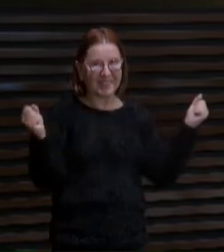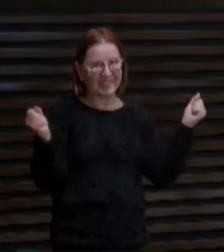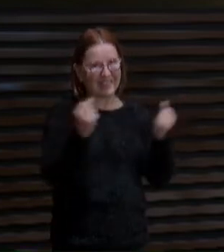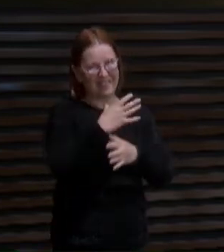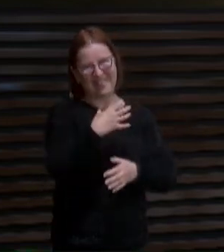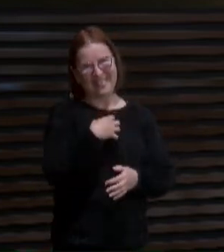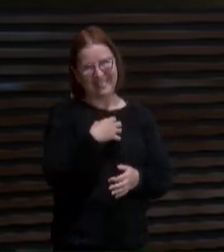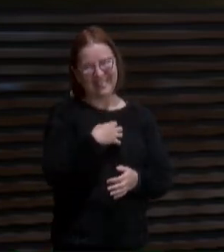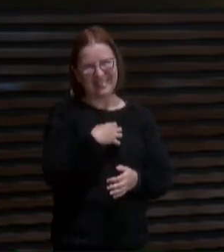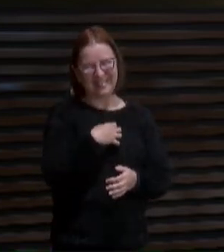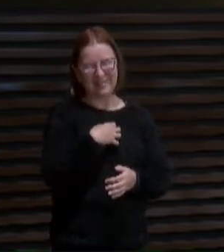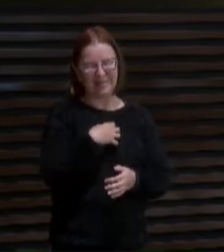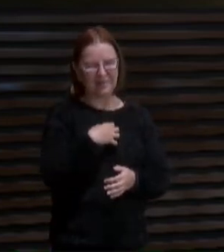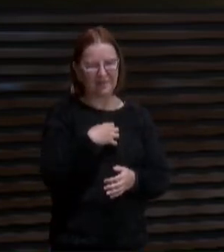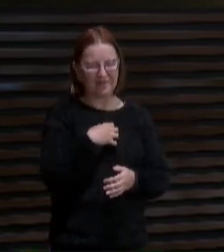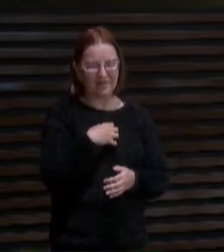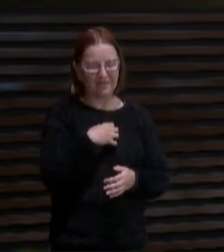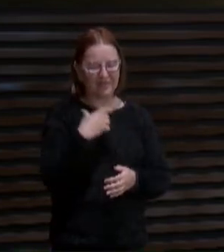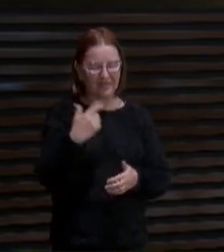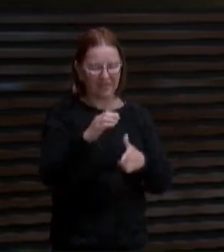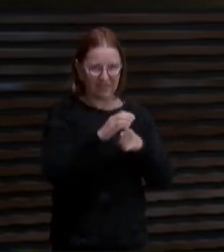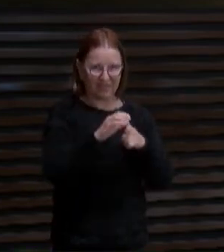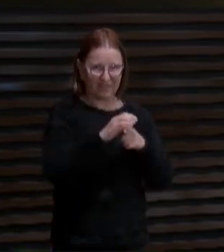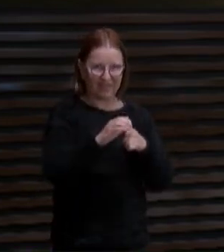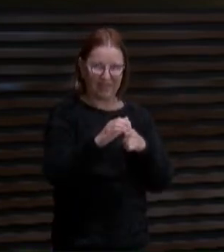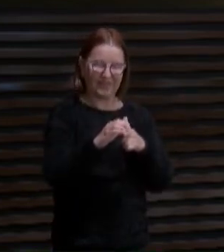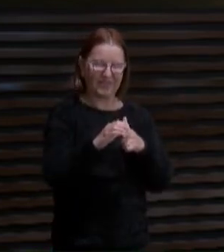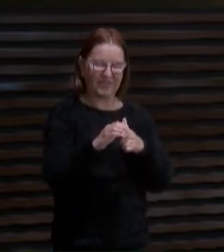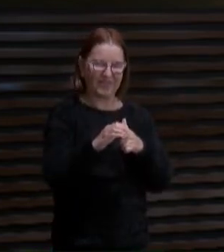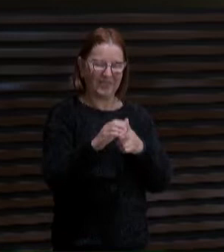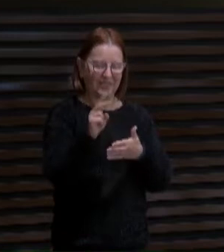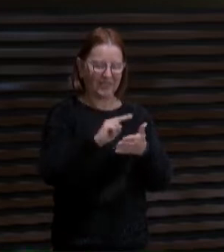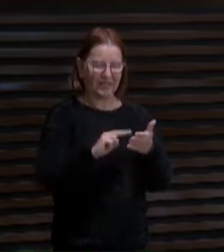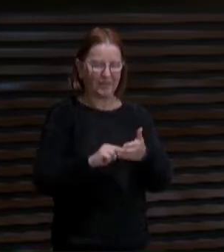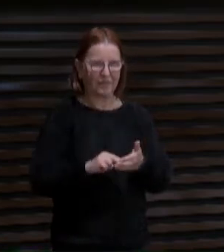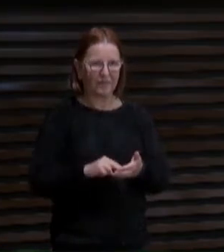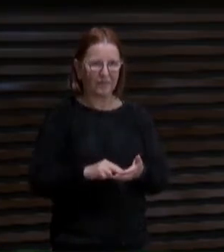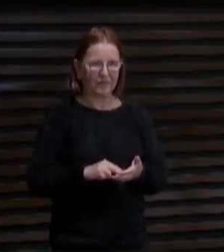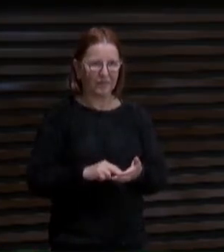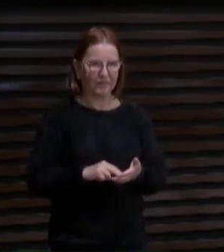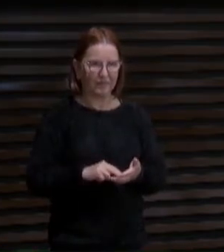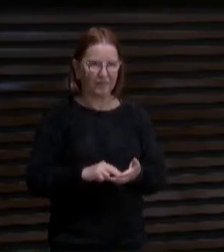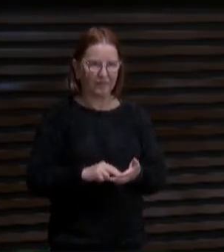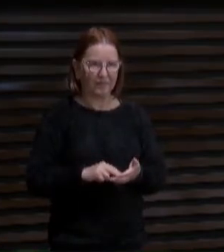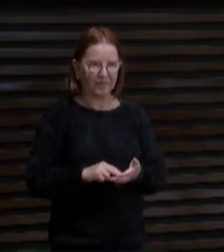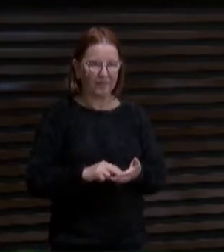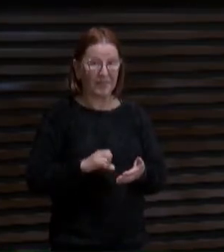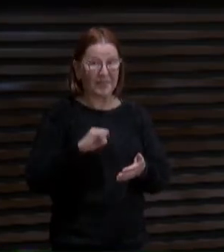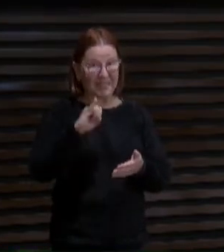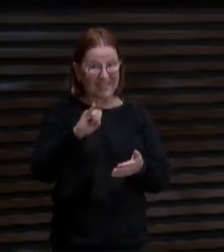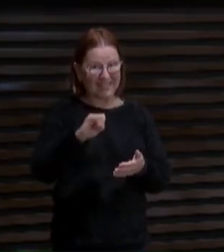natureza o texto de segunda Coríntios Vamos ler também juntos se alguém está